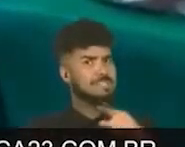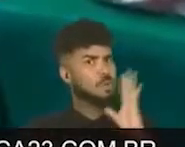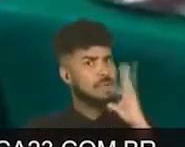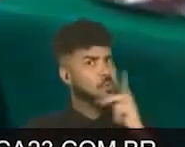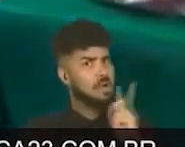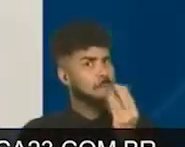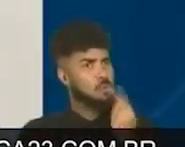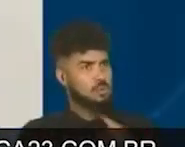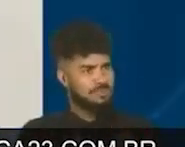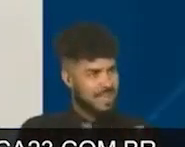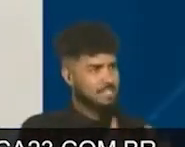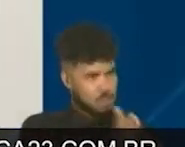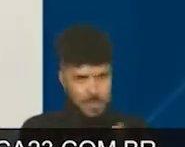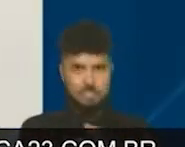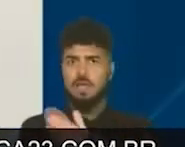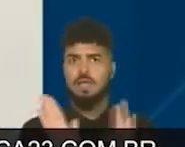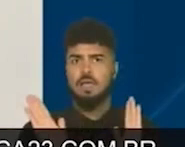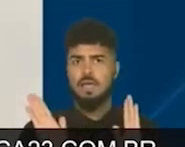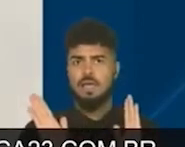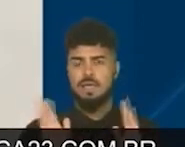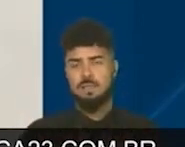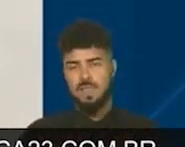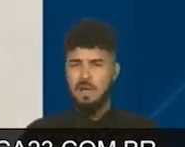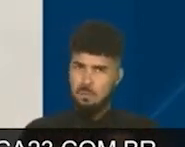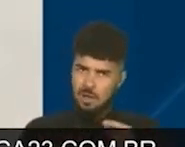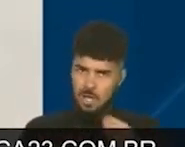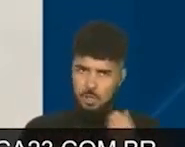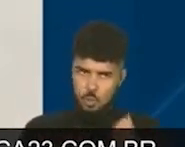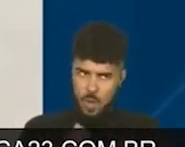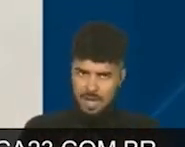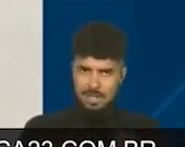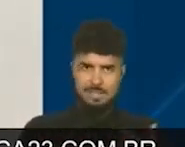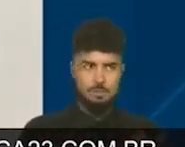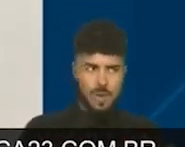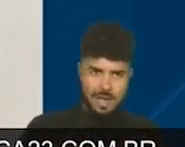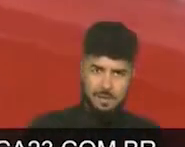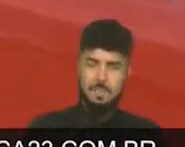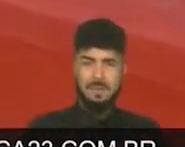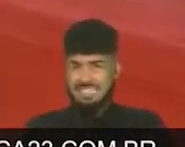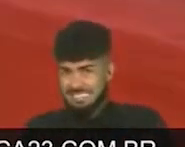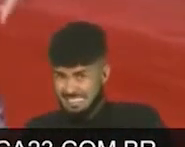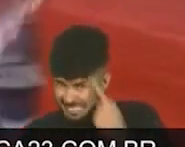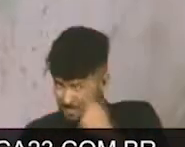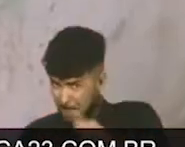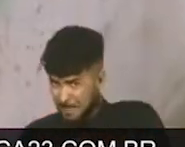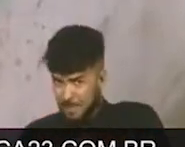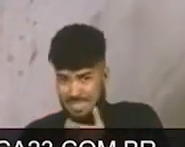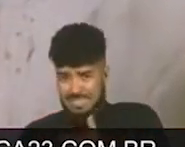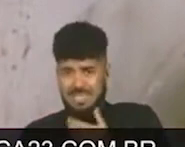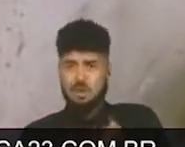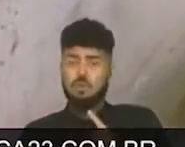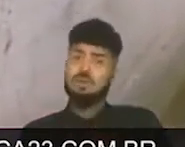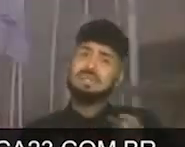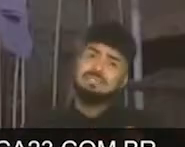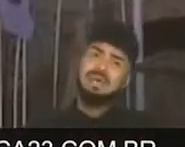despachar o presente. As pessoas já podem estar fazendo sua doação, já podem estar levando seus presentes, mas não deixar para a última semana, para até mesmo para que as